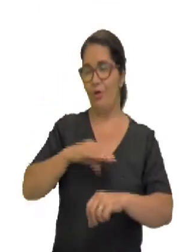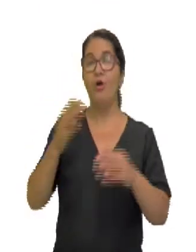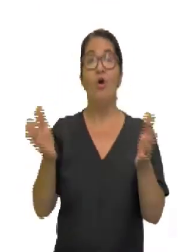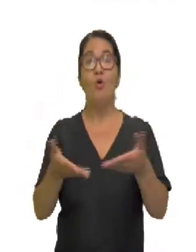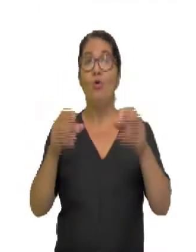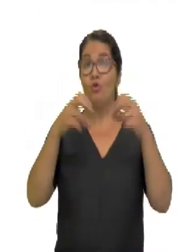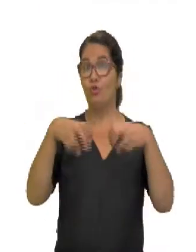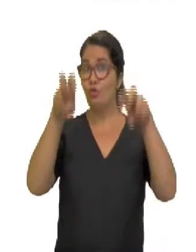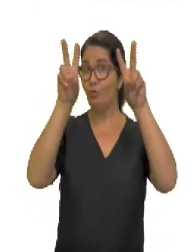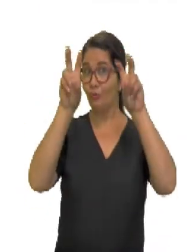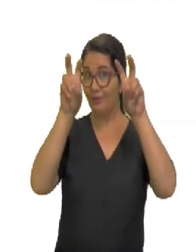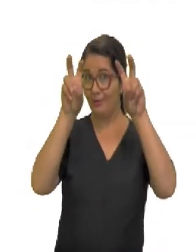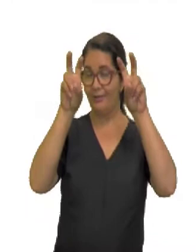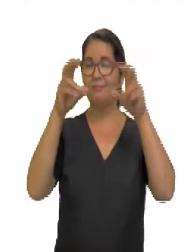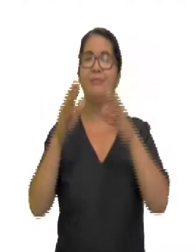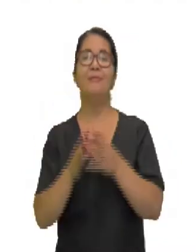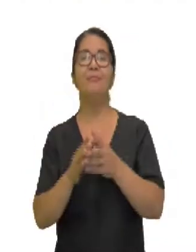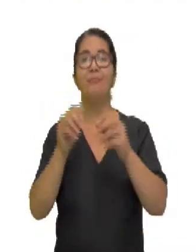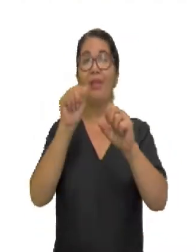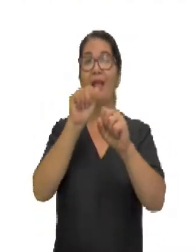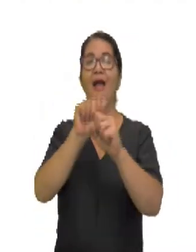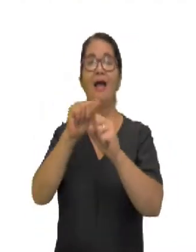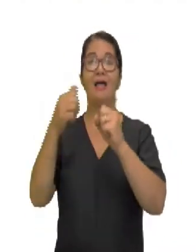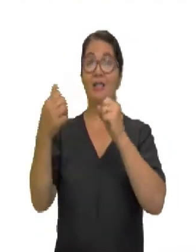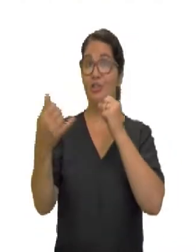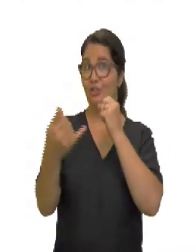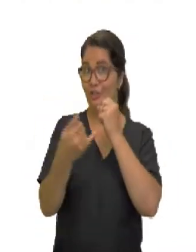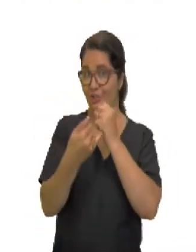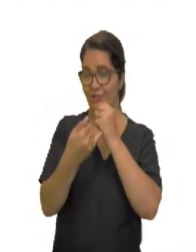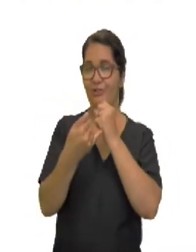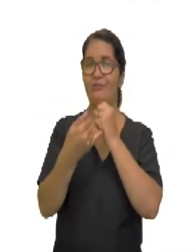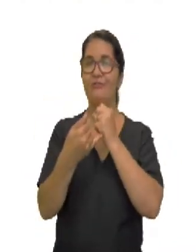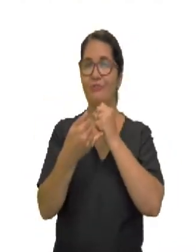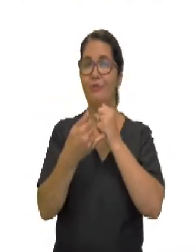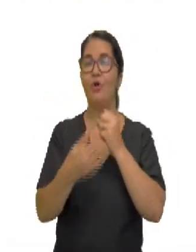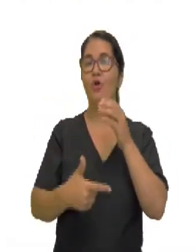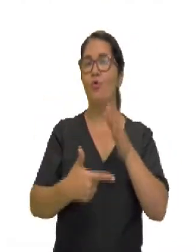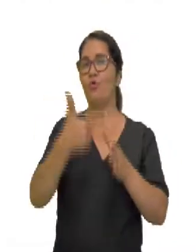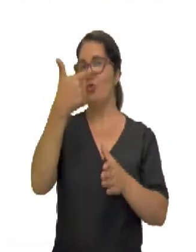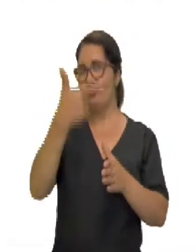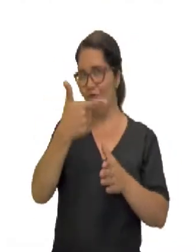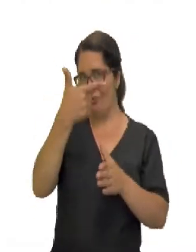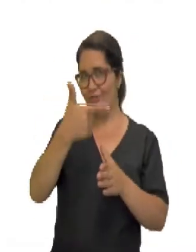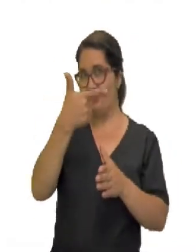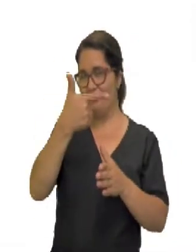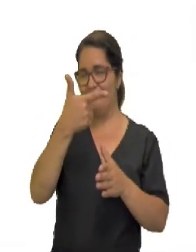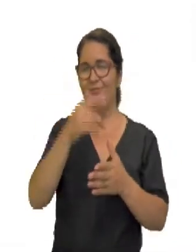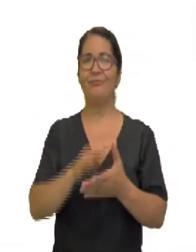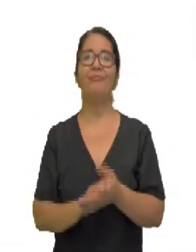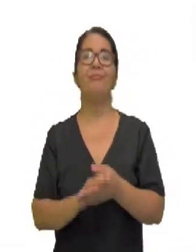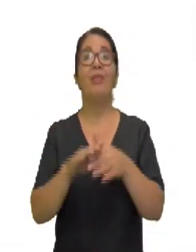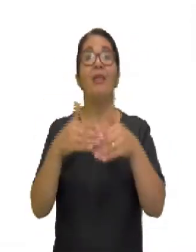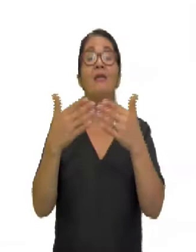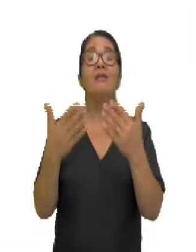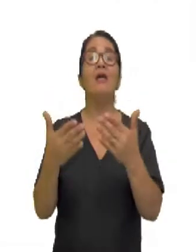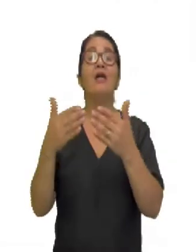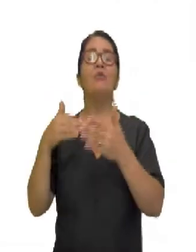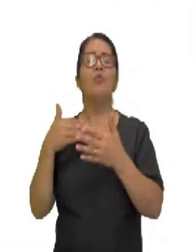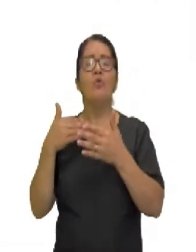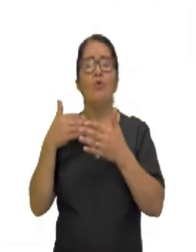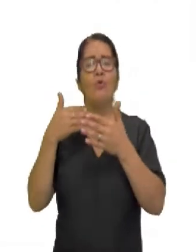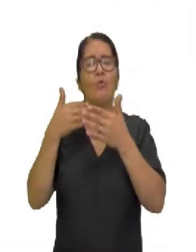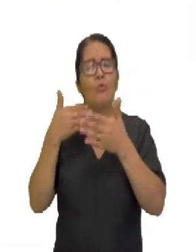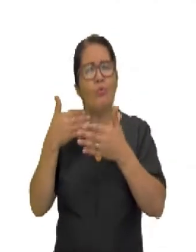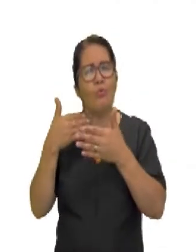de hoje será adjetivo, parte 2. Isso mesmo, dando